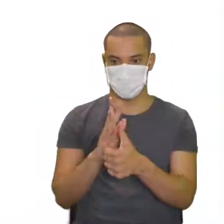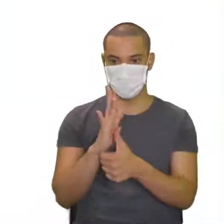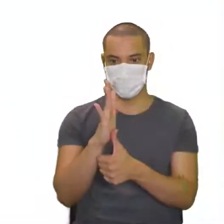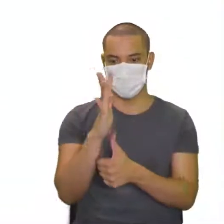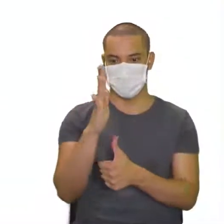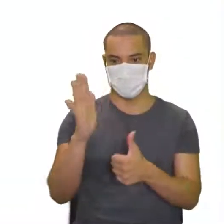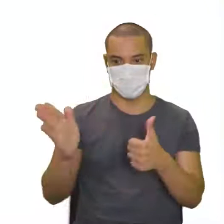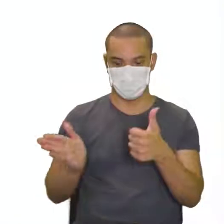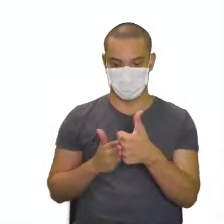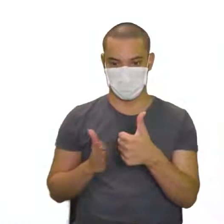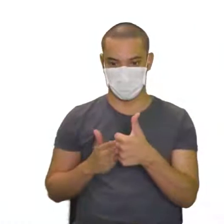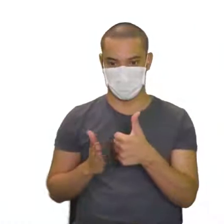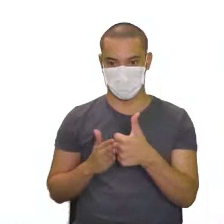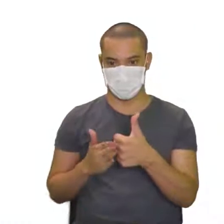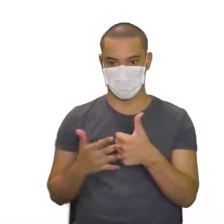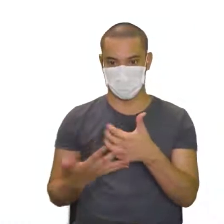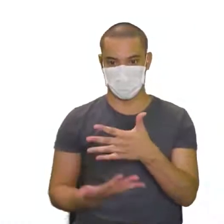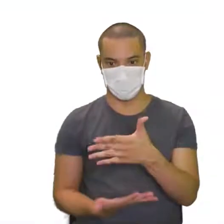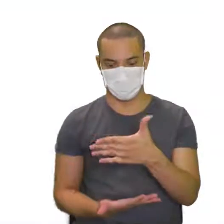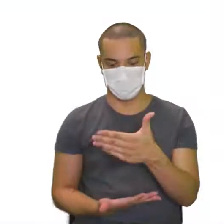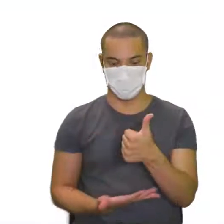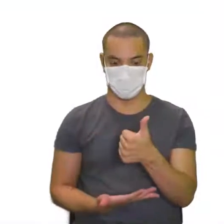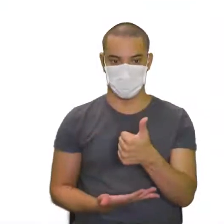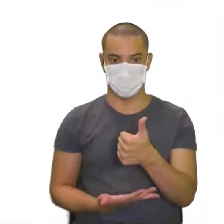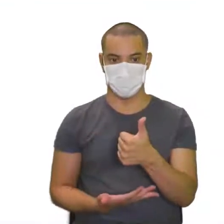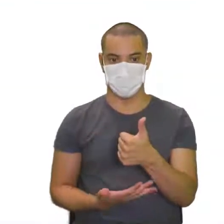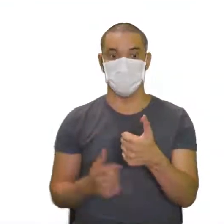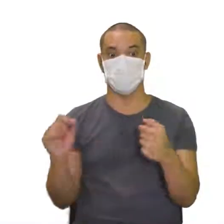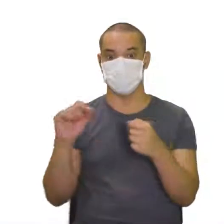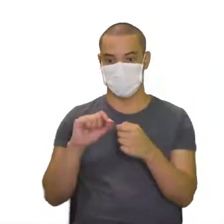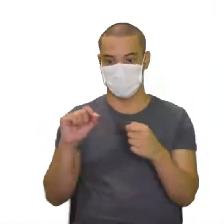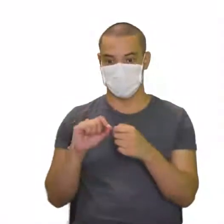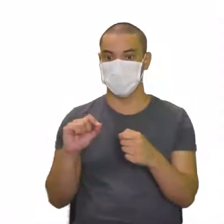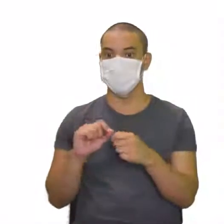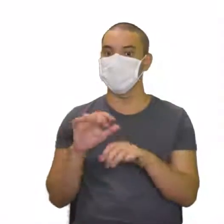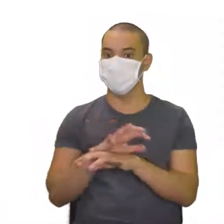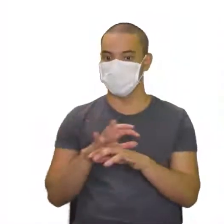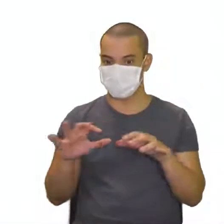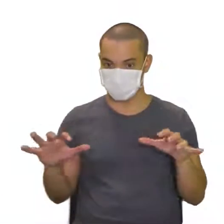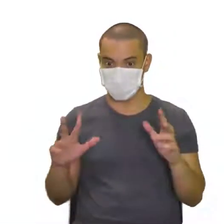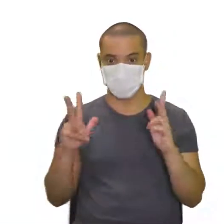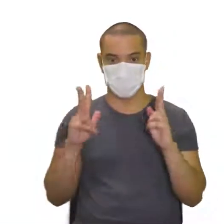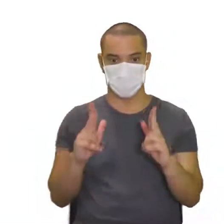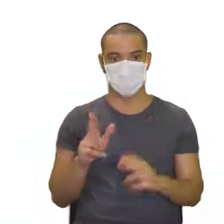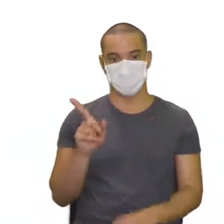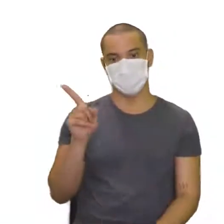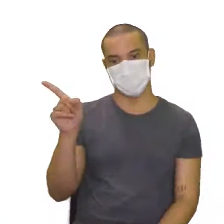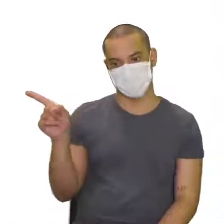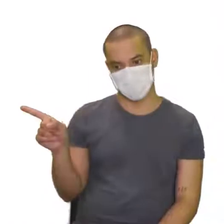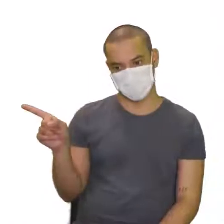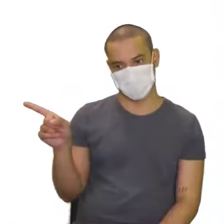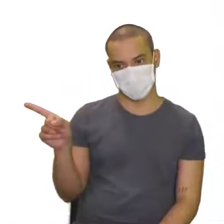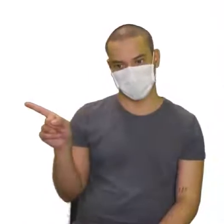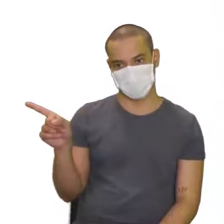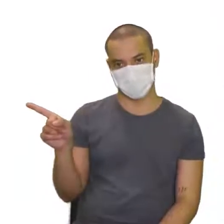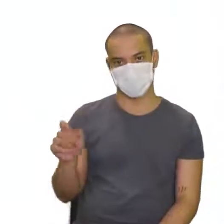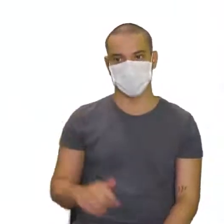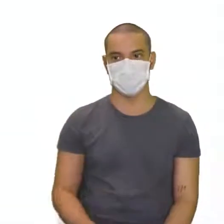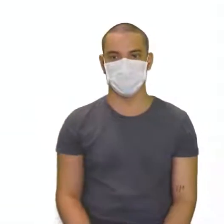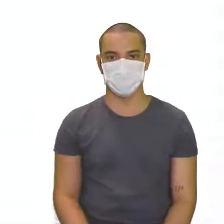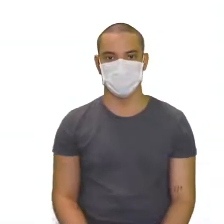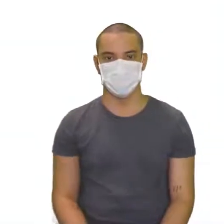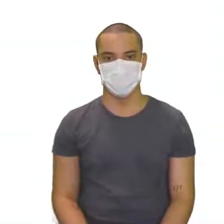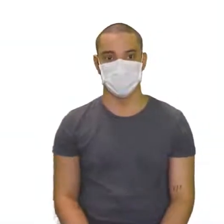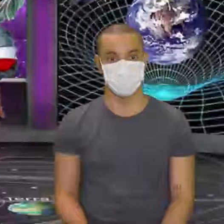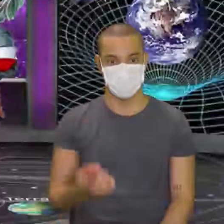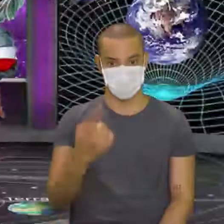dedos curvados nos mostrará será o sentido do campo, como mostra as figuras abaixo. Então, olha só, se liga